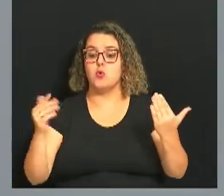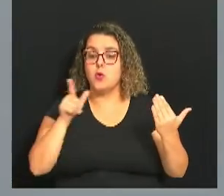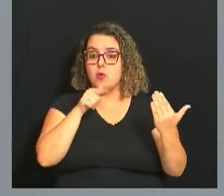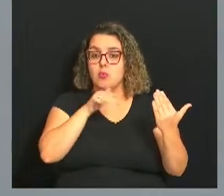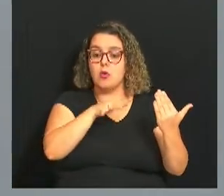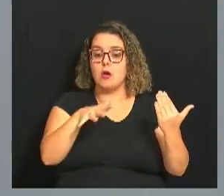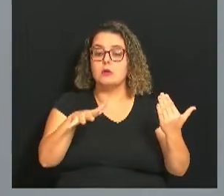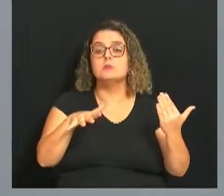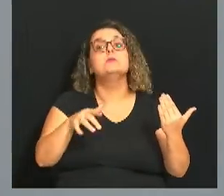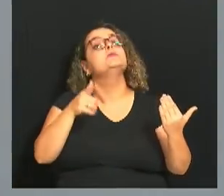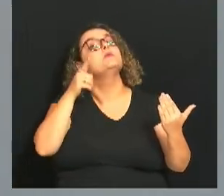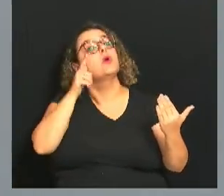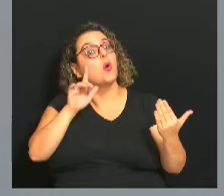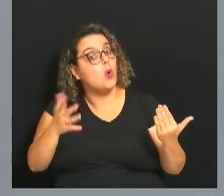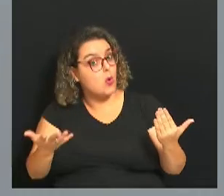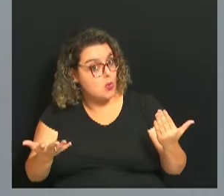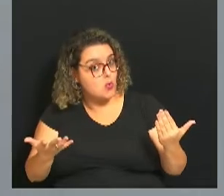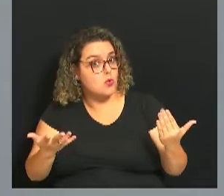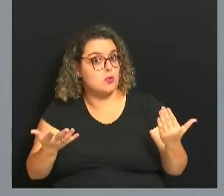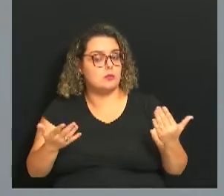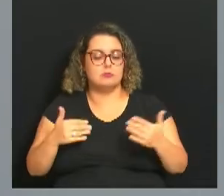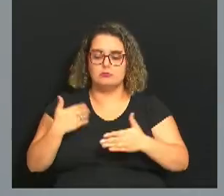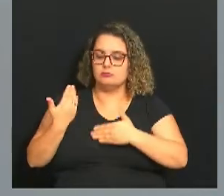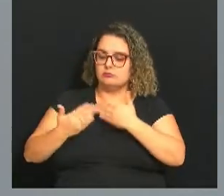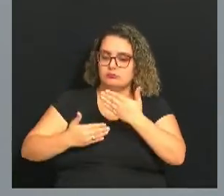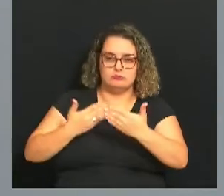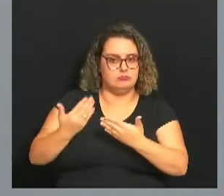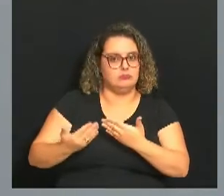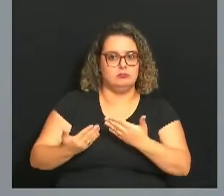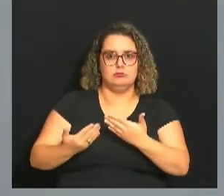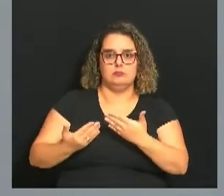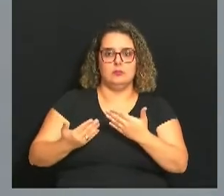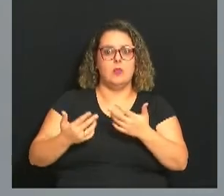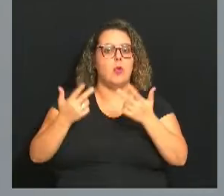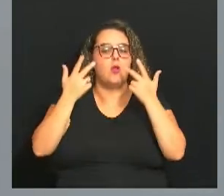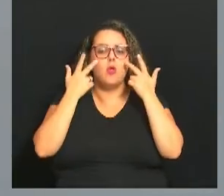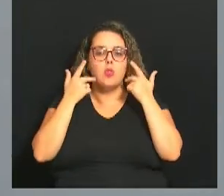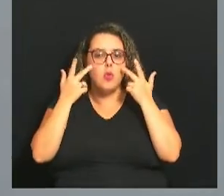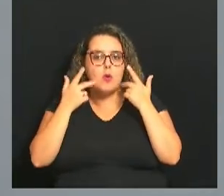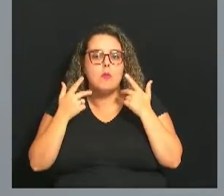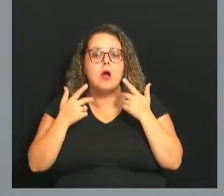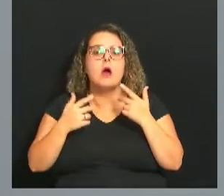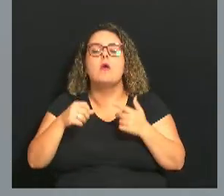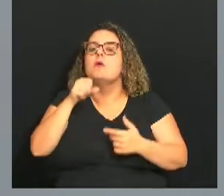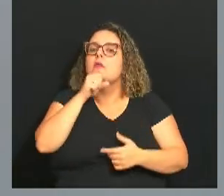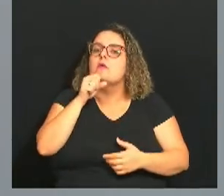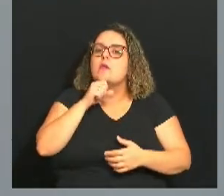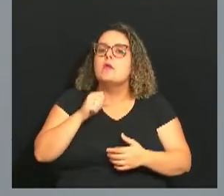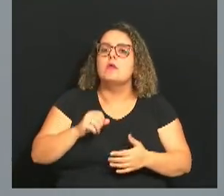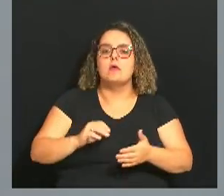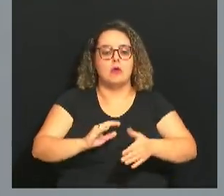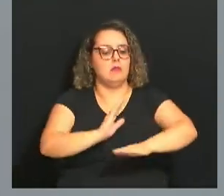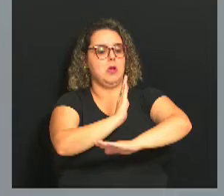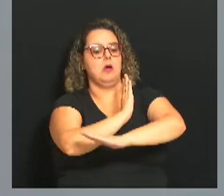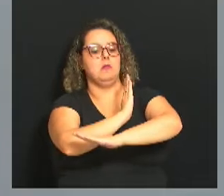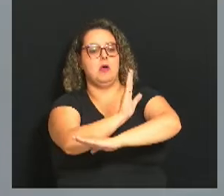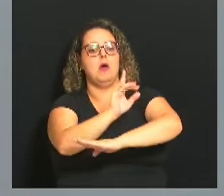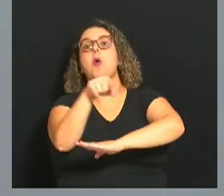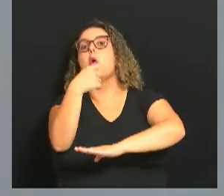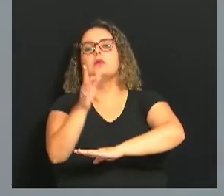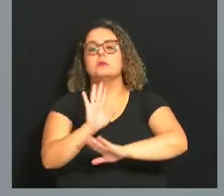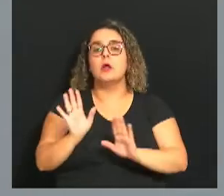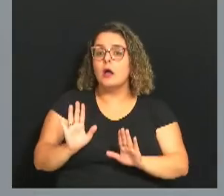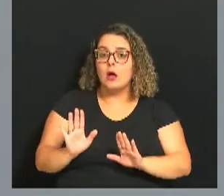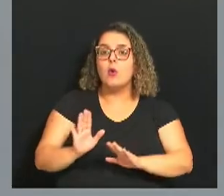ao longo do tempo a dinâmica dos processos muda. Então, não é só construir, ponto, vamos passar para o próximo. Ponto. Não,